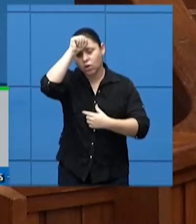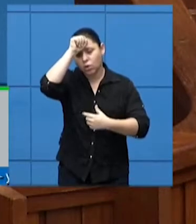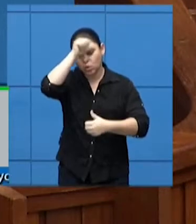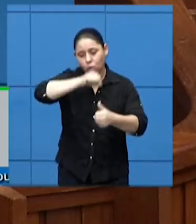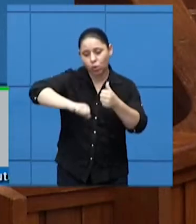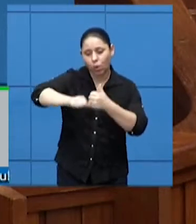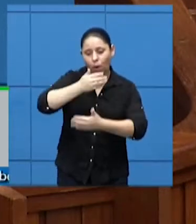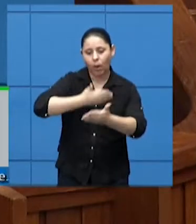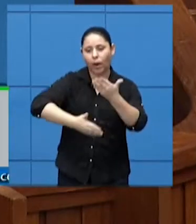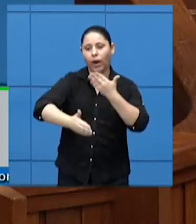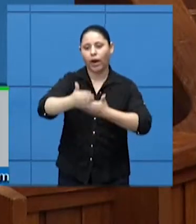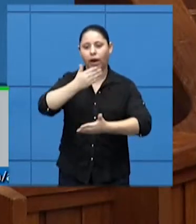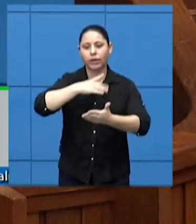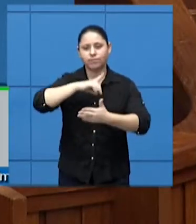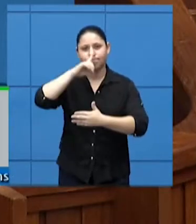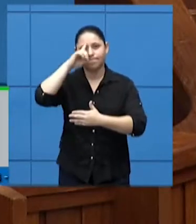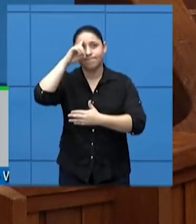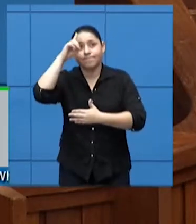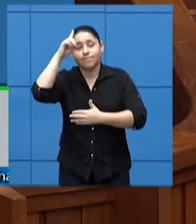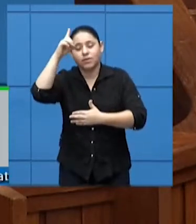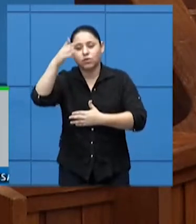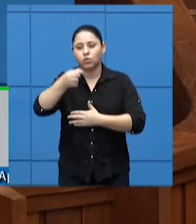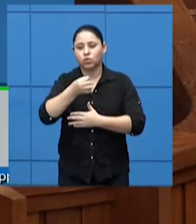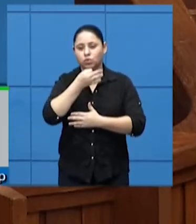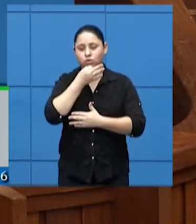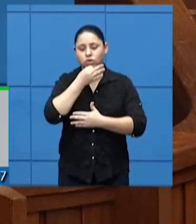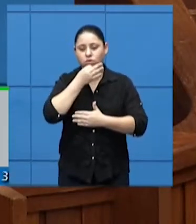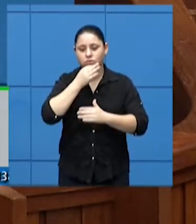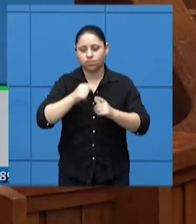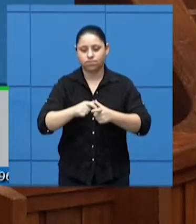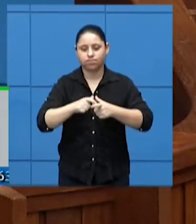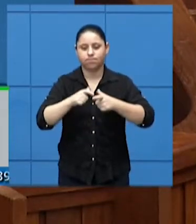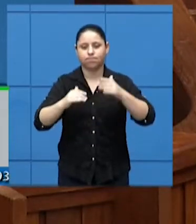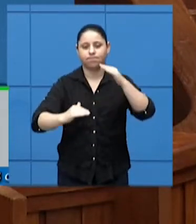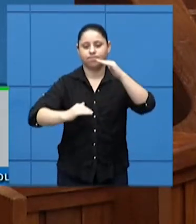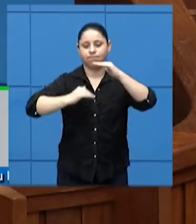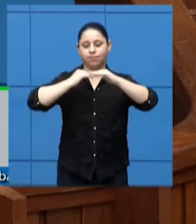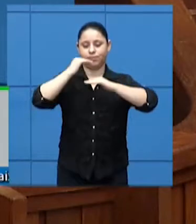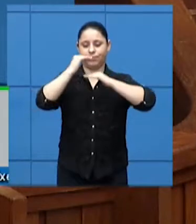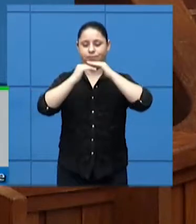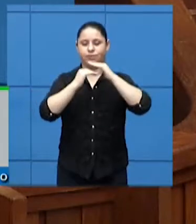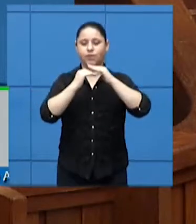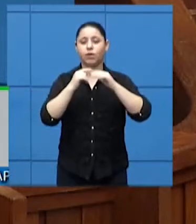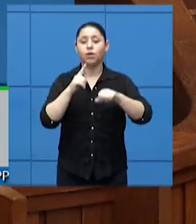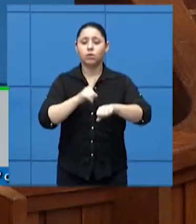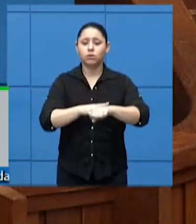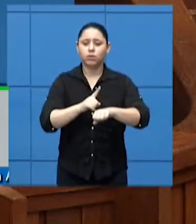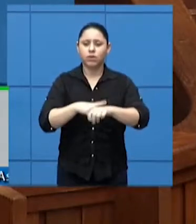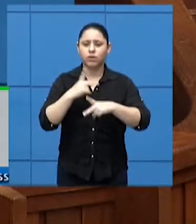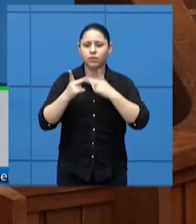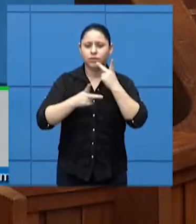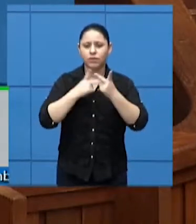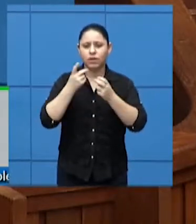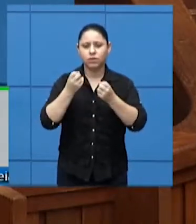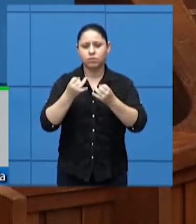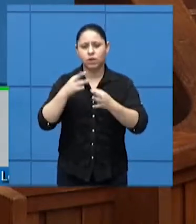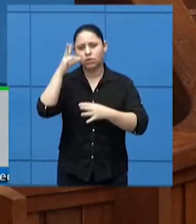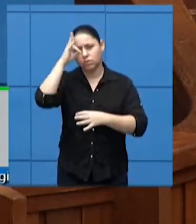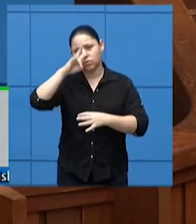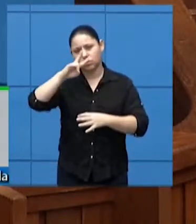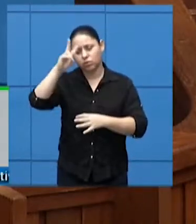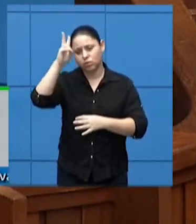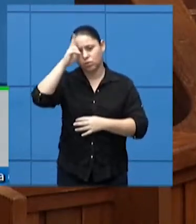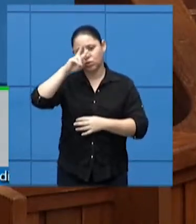trocarmos ideias, sugestões e crescermos, não é? No momento em que foi falado aqui essa